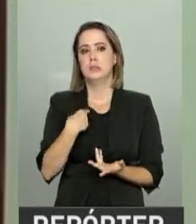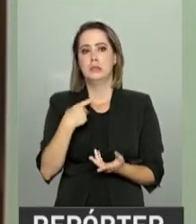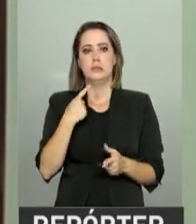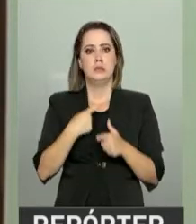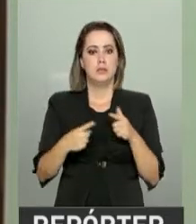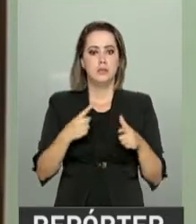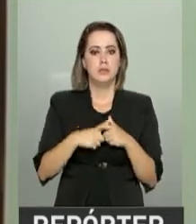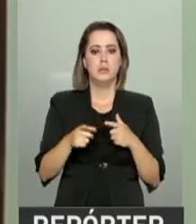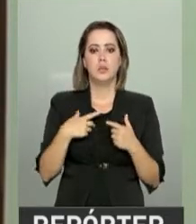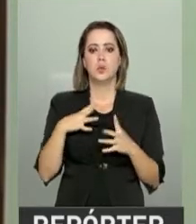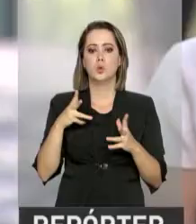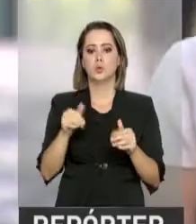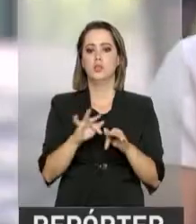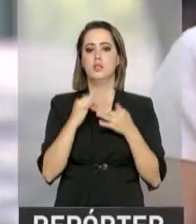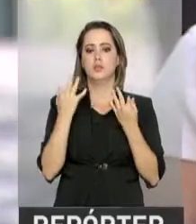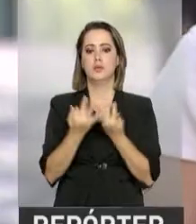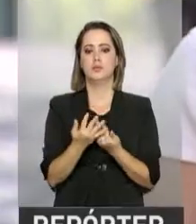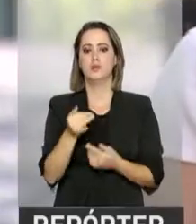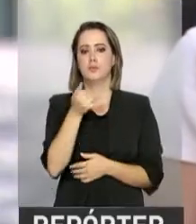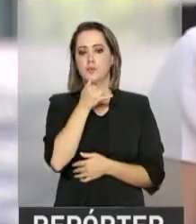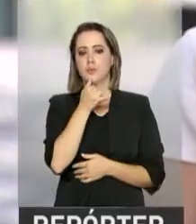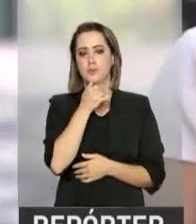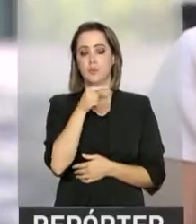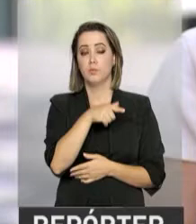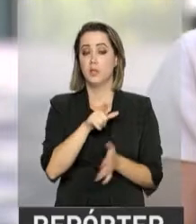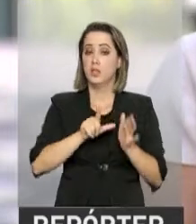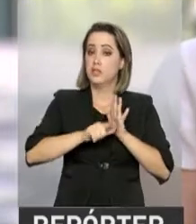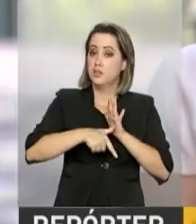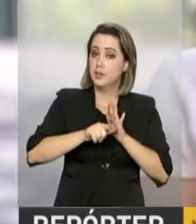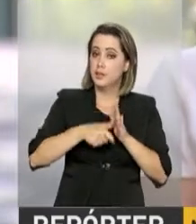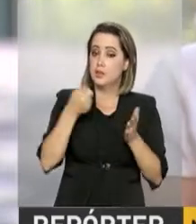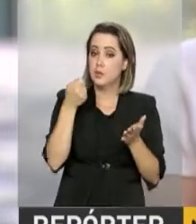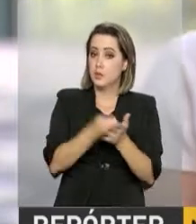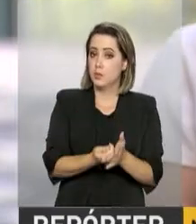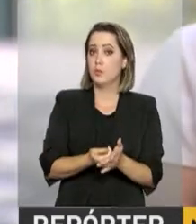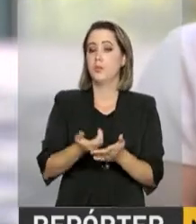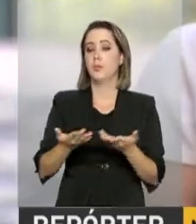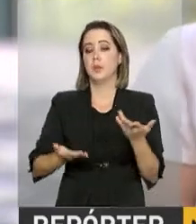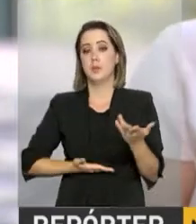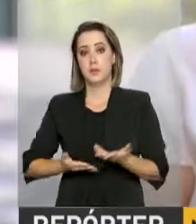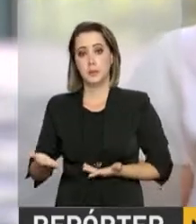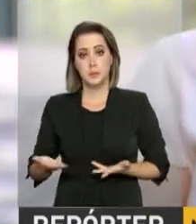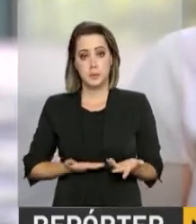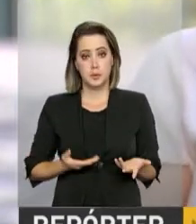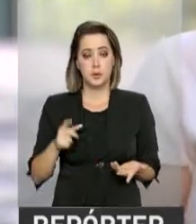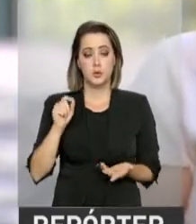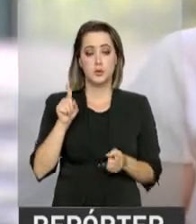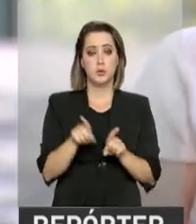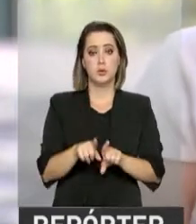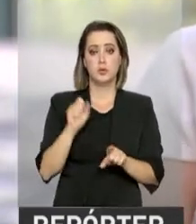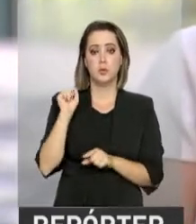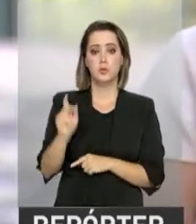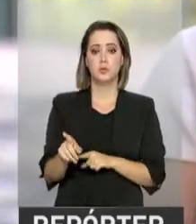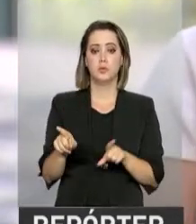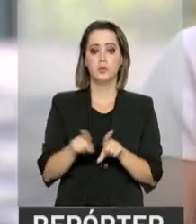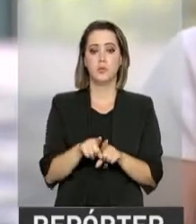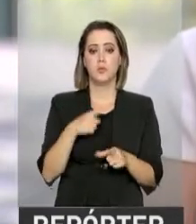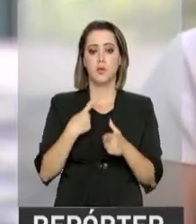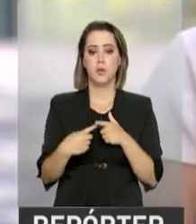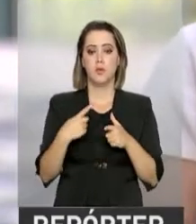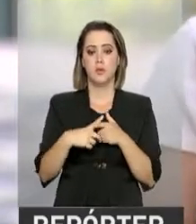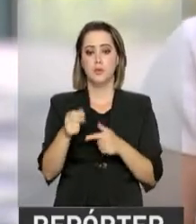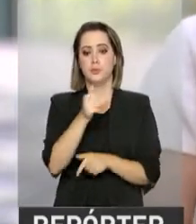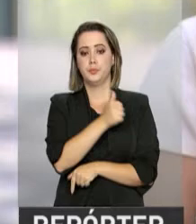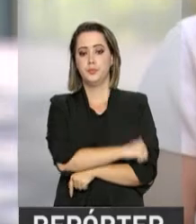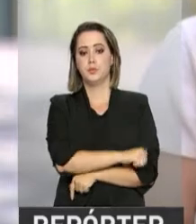emocional, a família toda fica abalada. Além do atraso no pagamento de servidores e aposentados, a crise financeira no Rio de Janeiro afeta